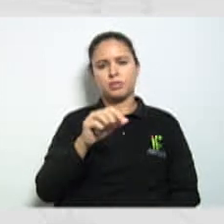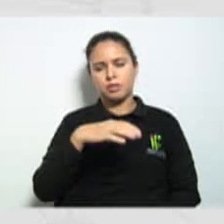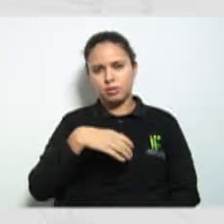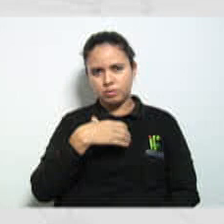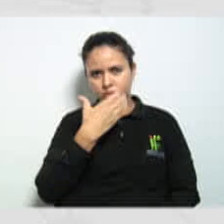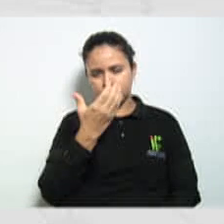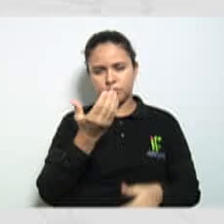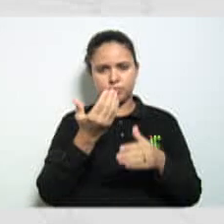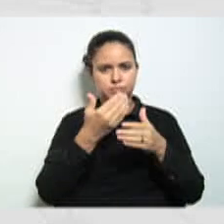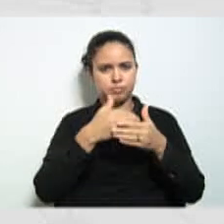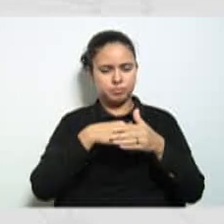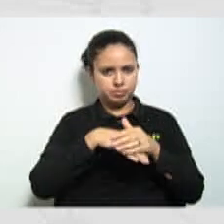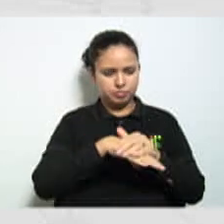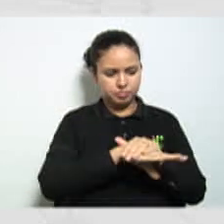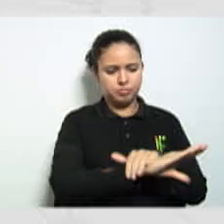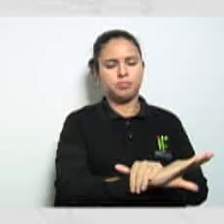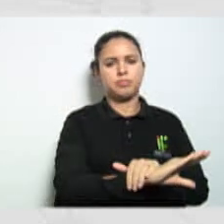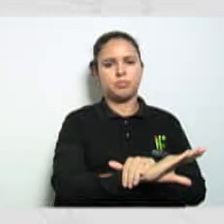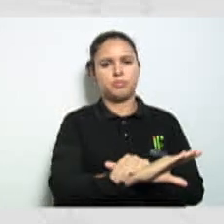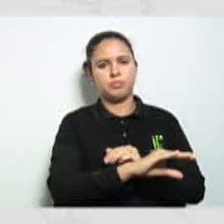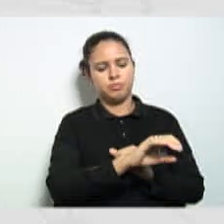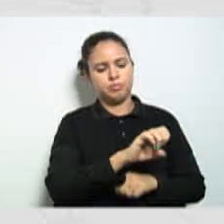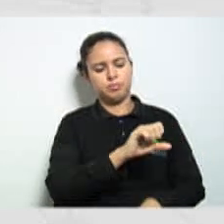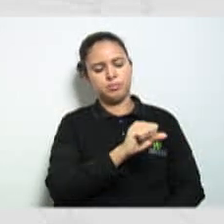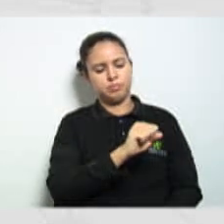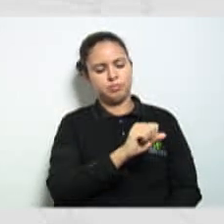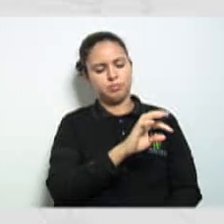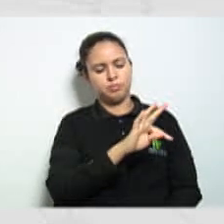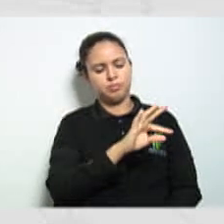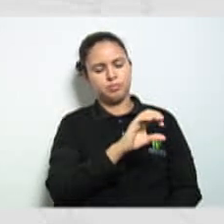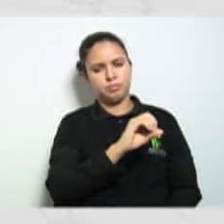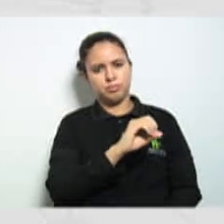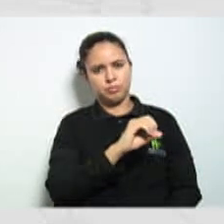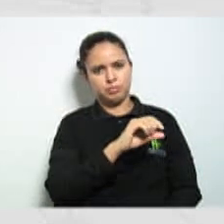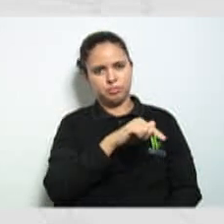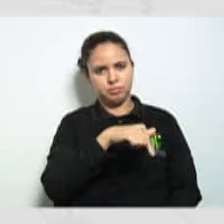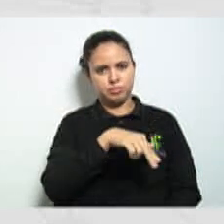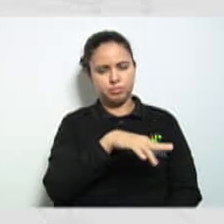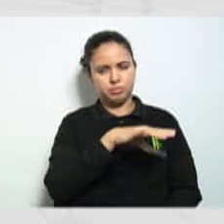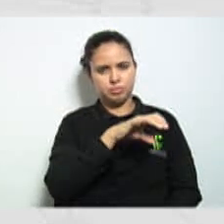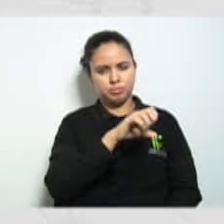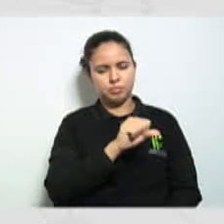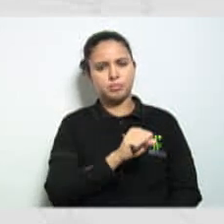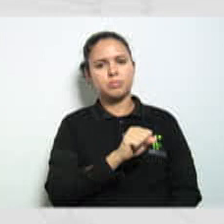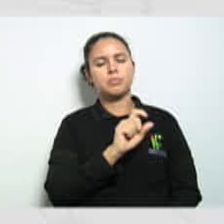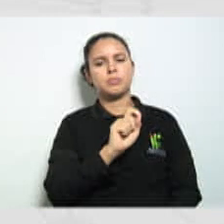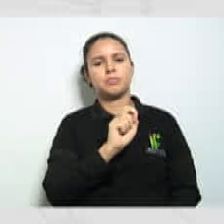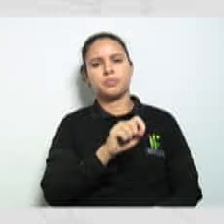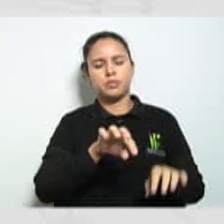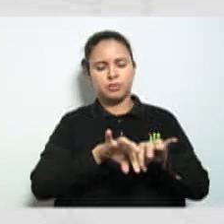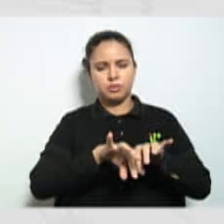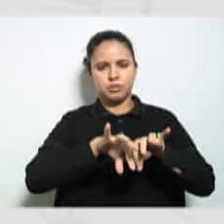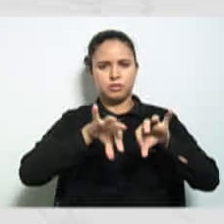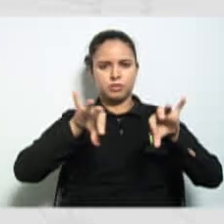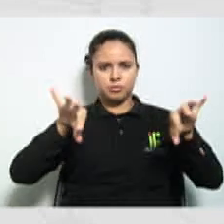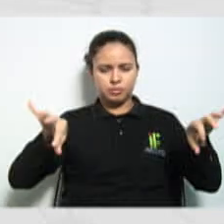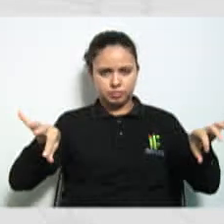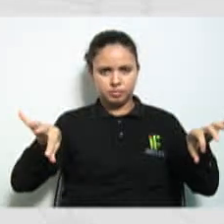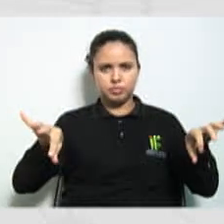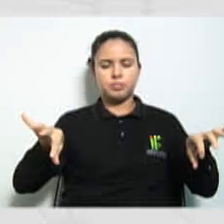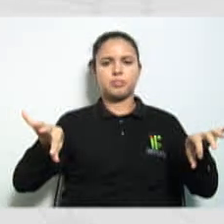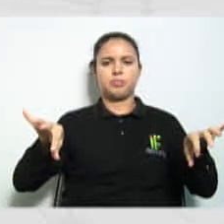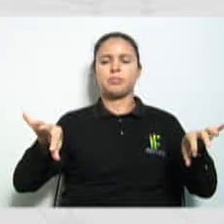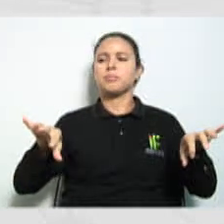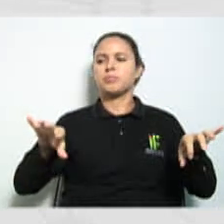quando ela foi comprada, ela foi para o estoque. Lembrando que tem que segregar, ou seja, separar operações